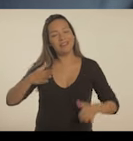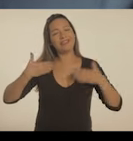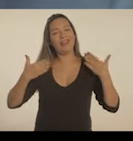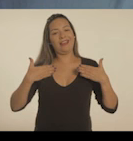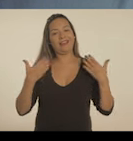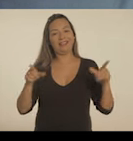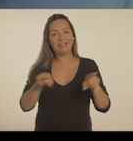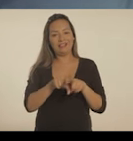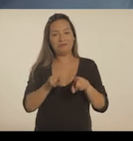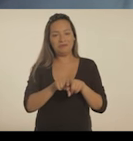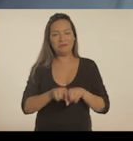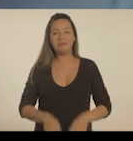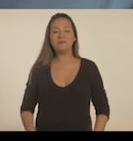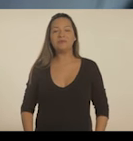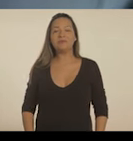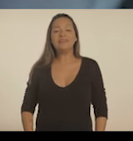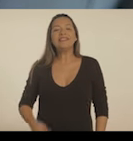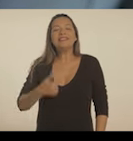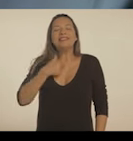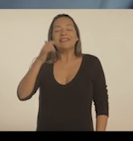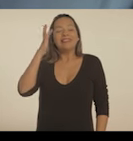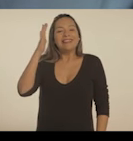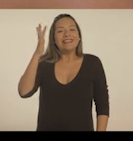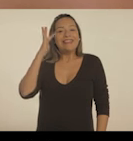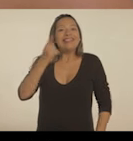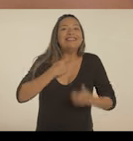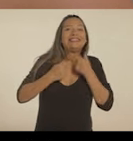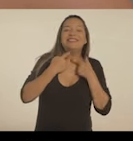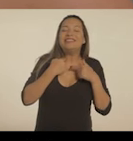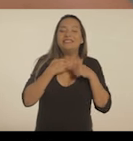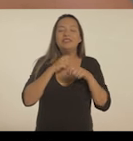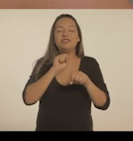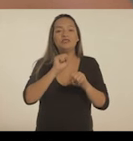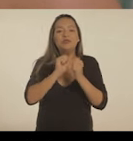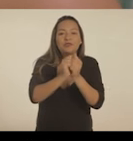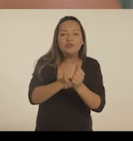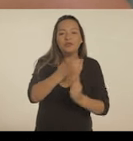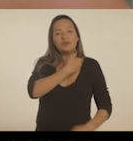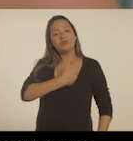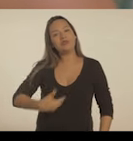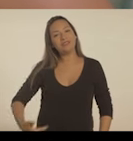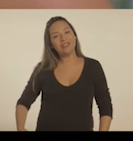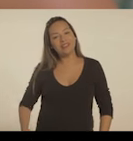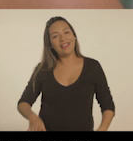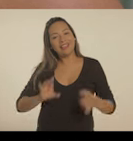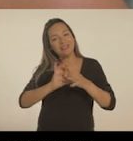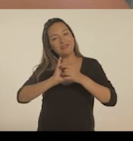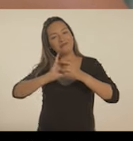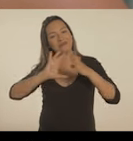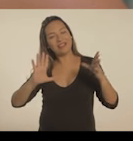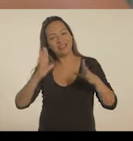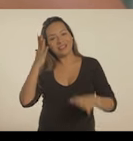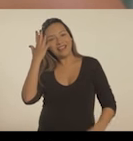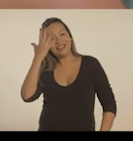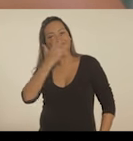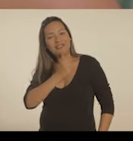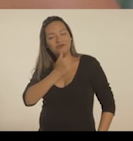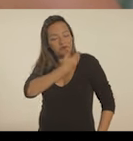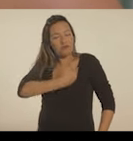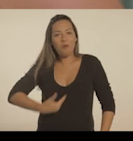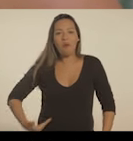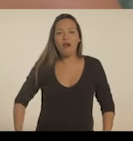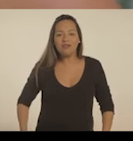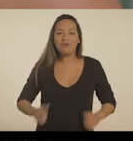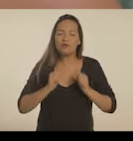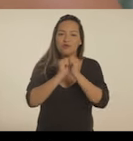de luta e de alegria. É isso. Tô cheia de esperança de governar junto. Que eu acho que é isso, a